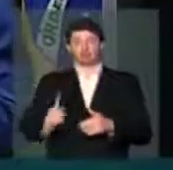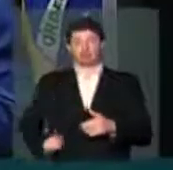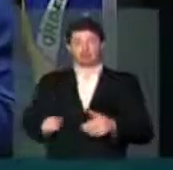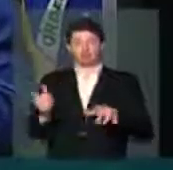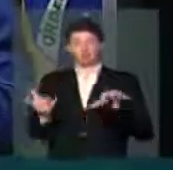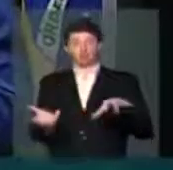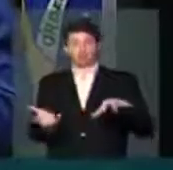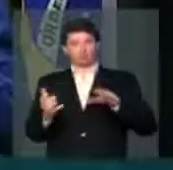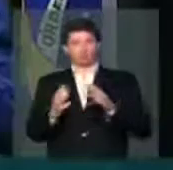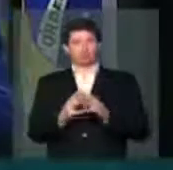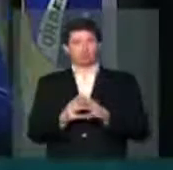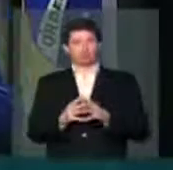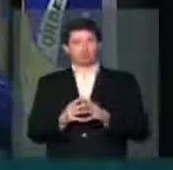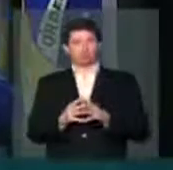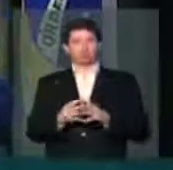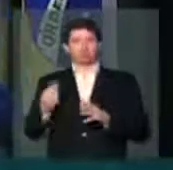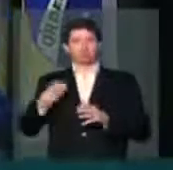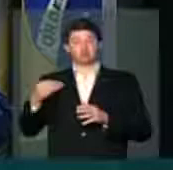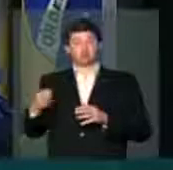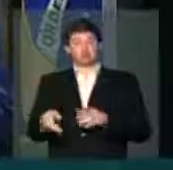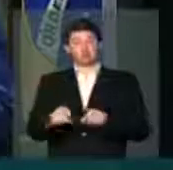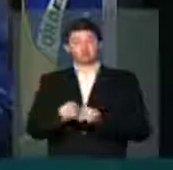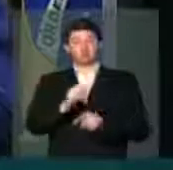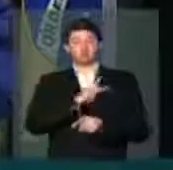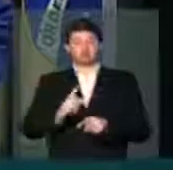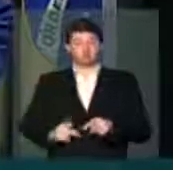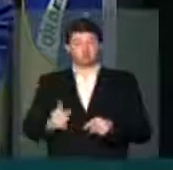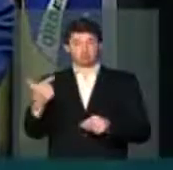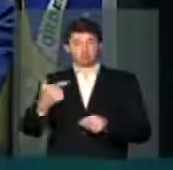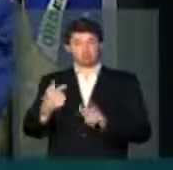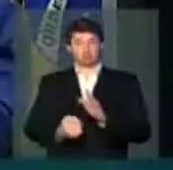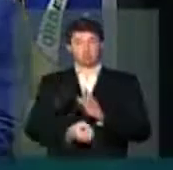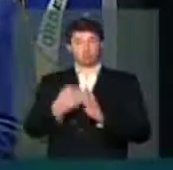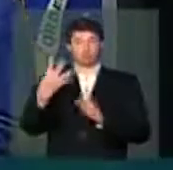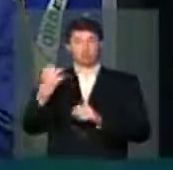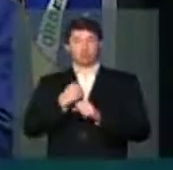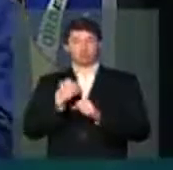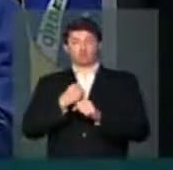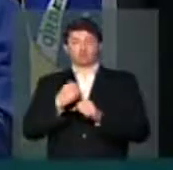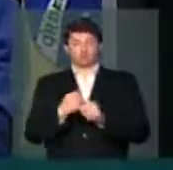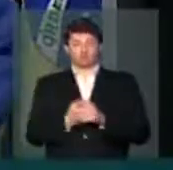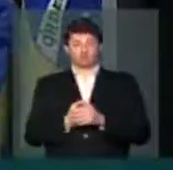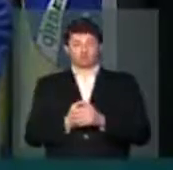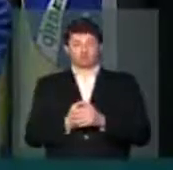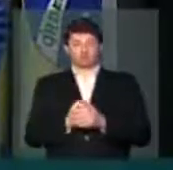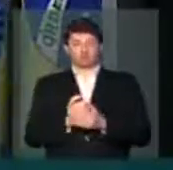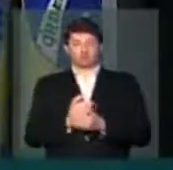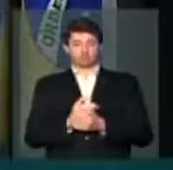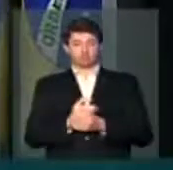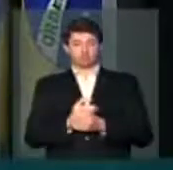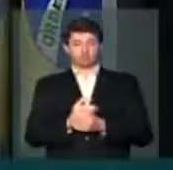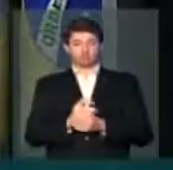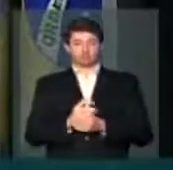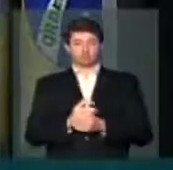Congresso e aonde ocupei a vice-presidência por 4 anos.